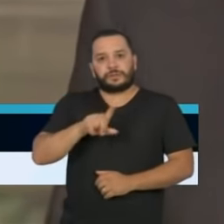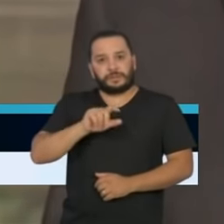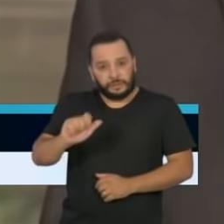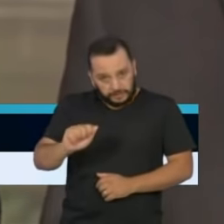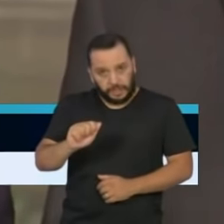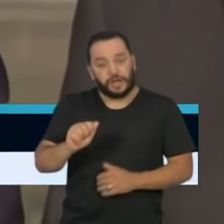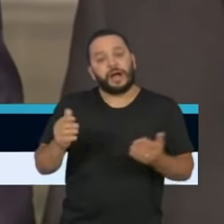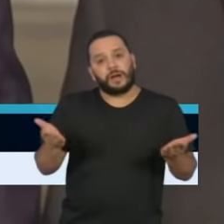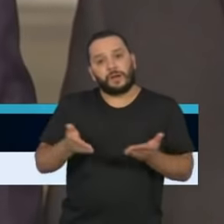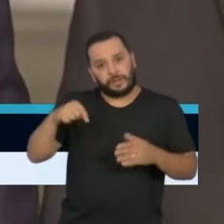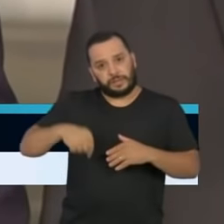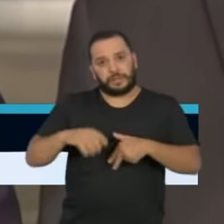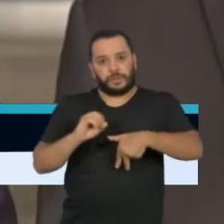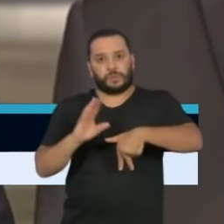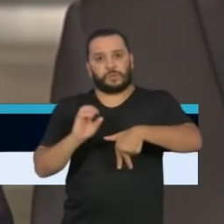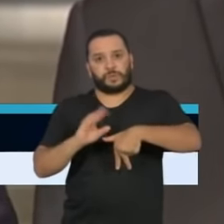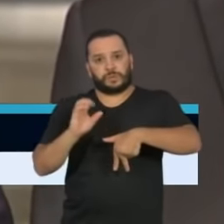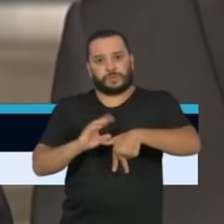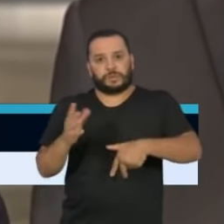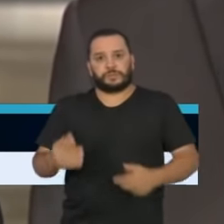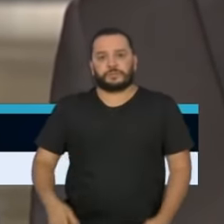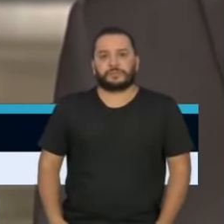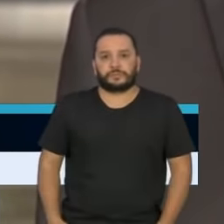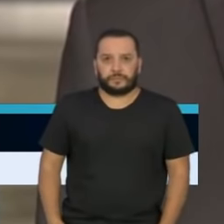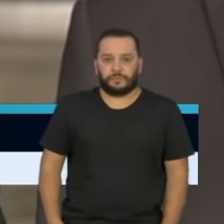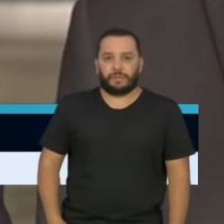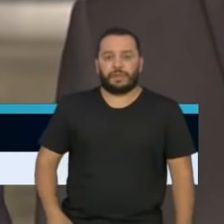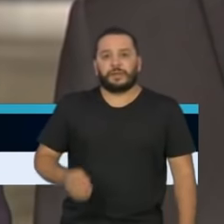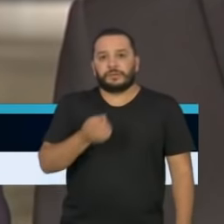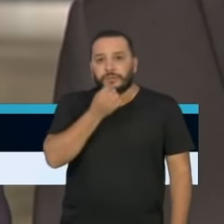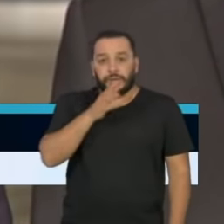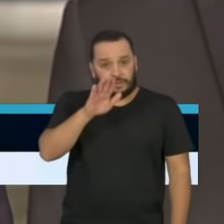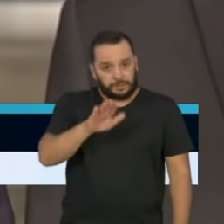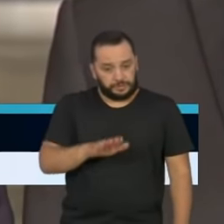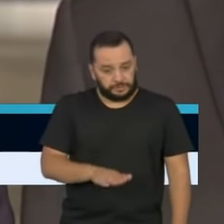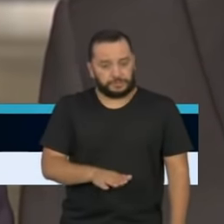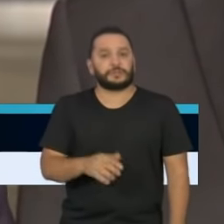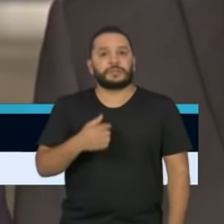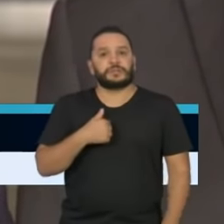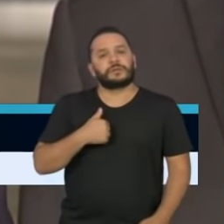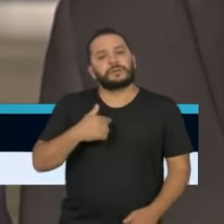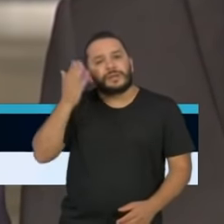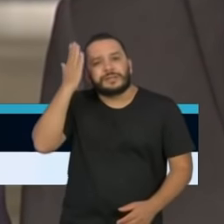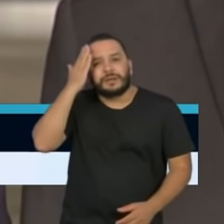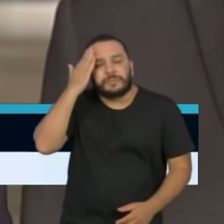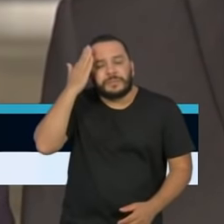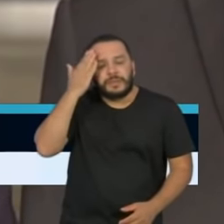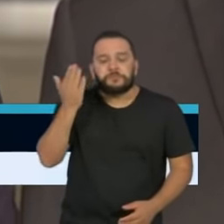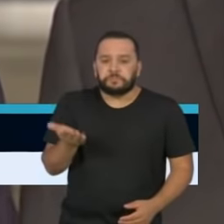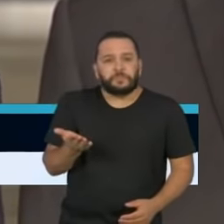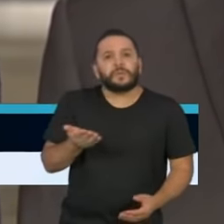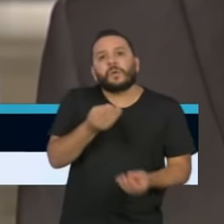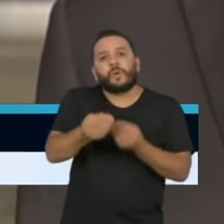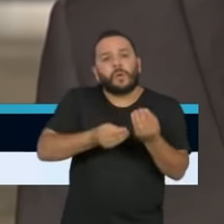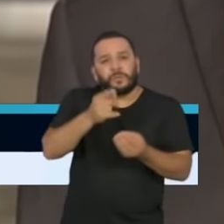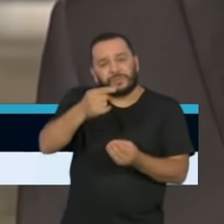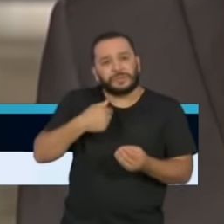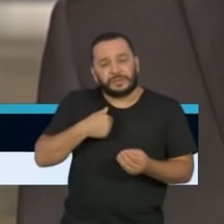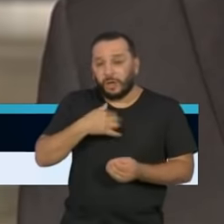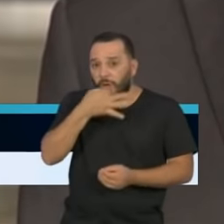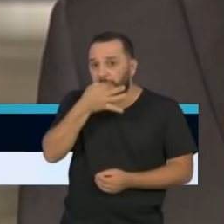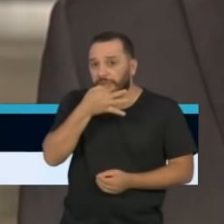Cultura. Luísa, boa tarde. Sua pergunta, por favor. Boa tarde, governador. Eu queria saber como é que o senhor viu ontem a participação